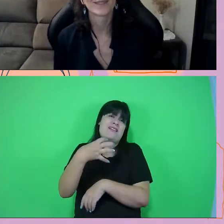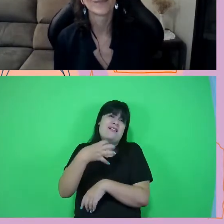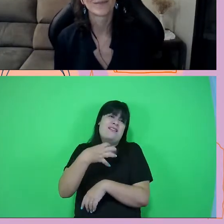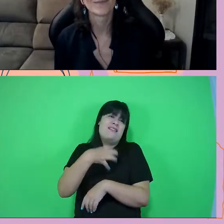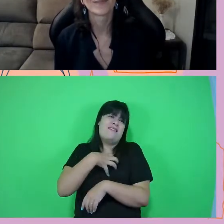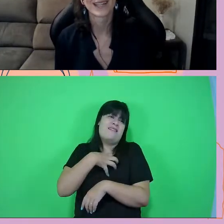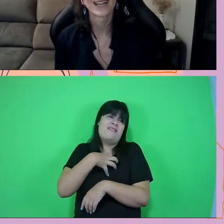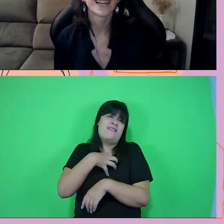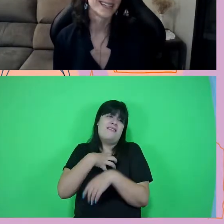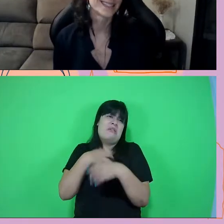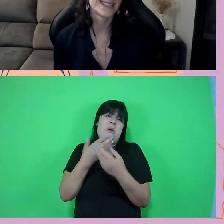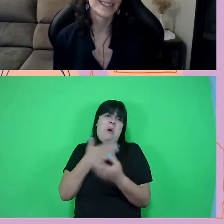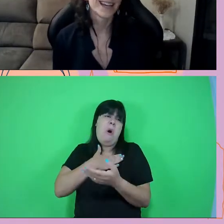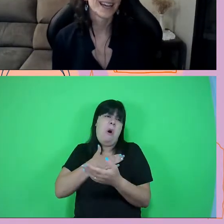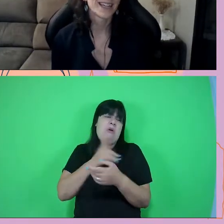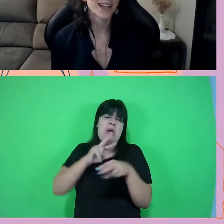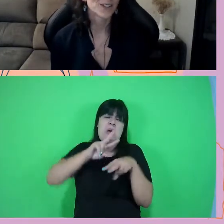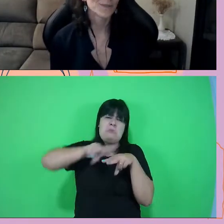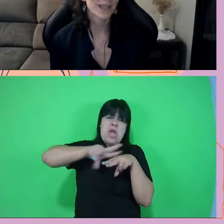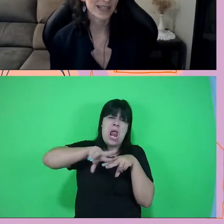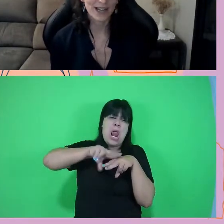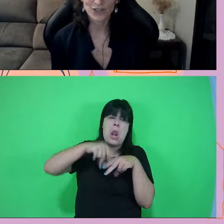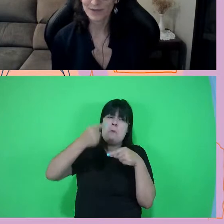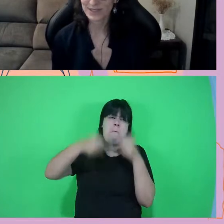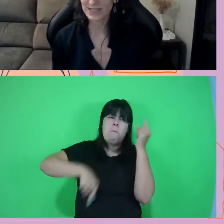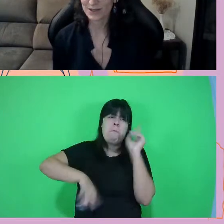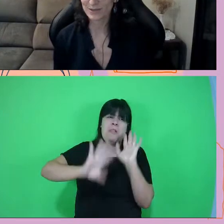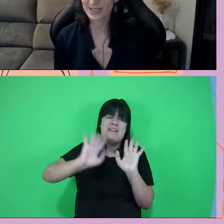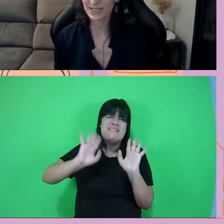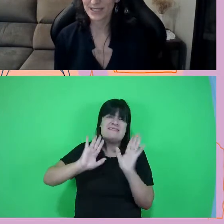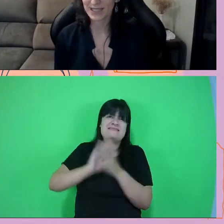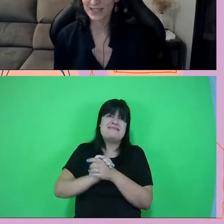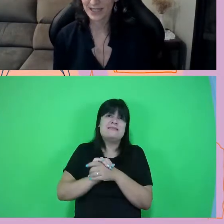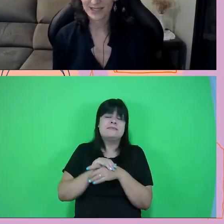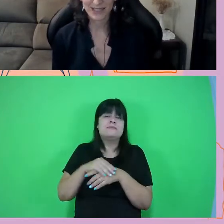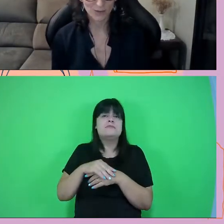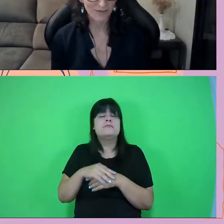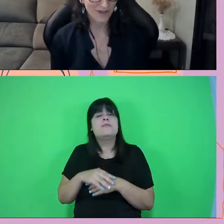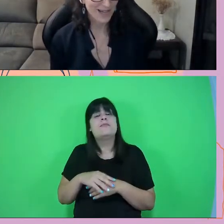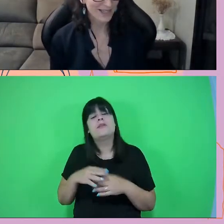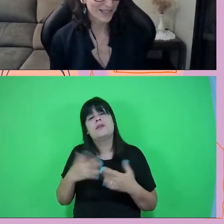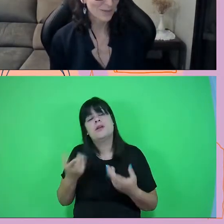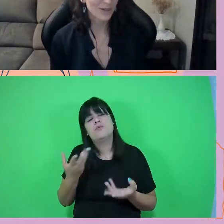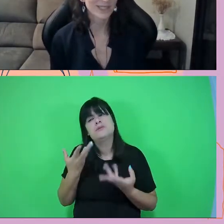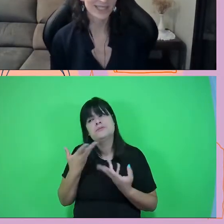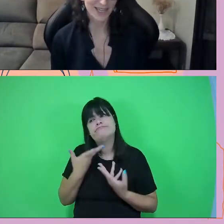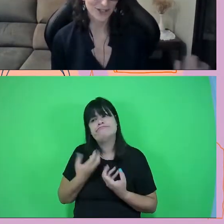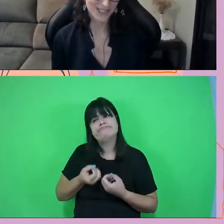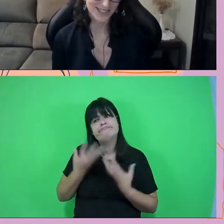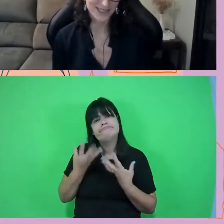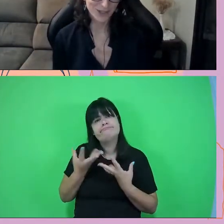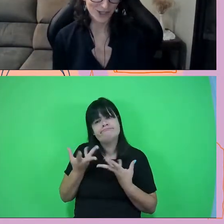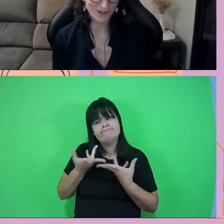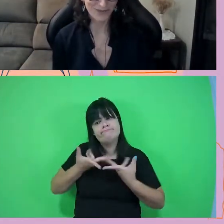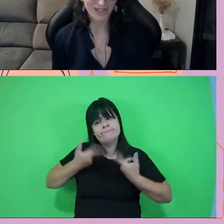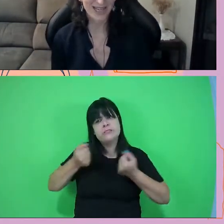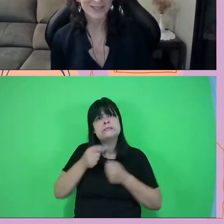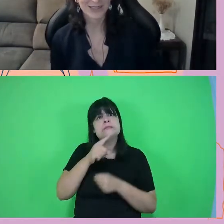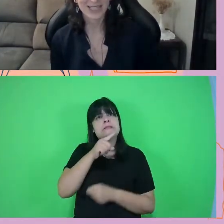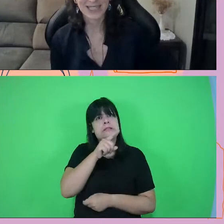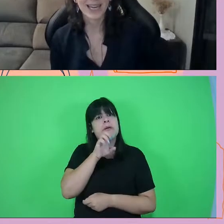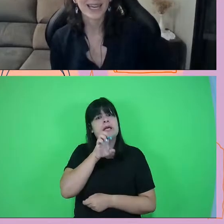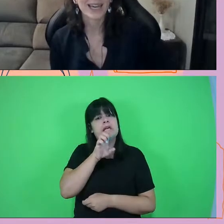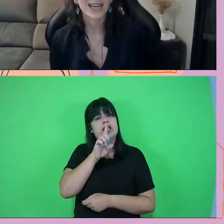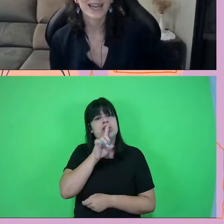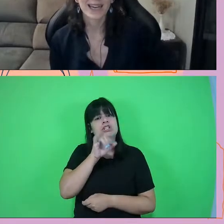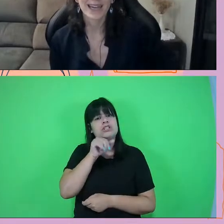não. Sim, e acho que você trouxe na sua fala aí uma coisa que a Ednancy também já havia falado,